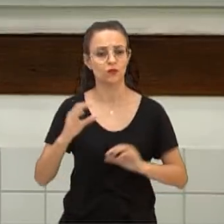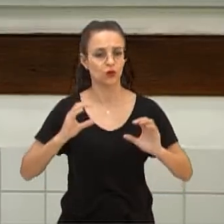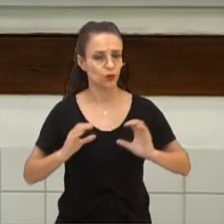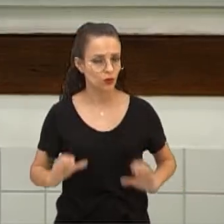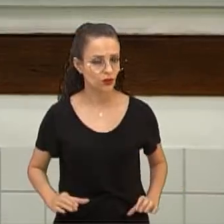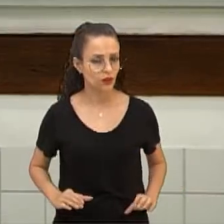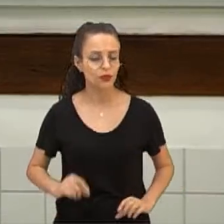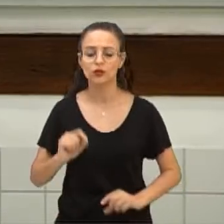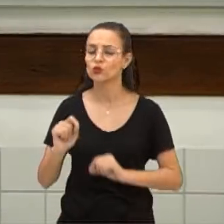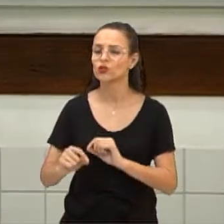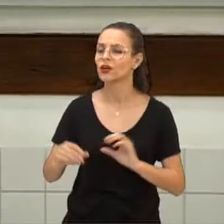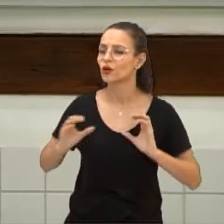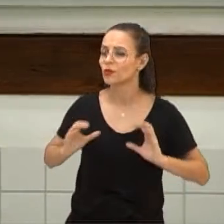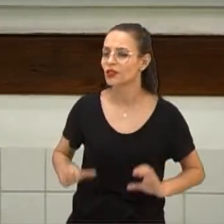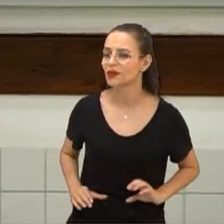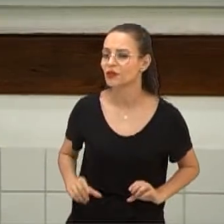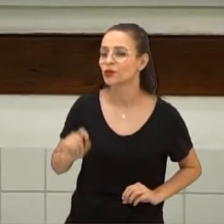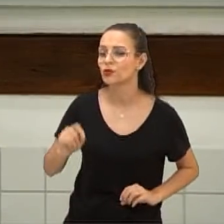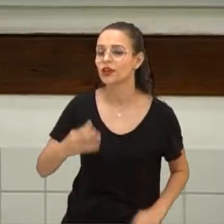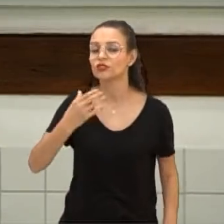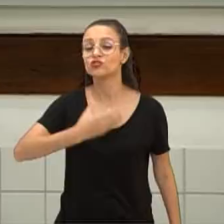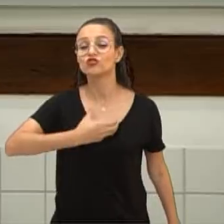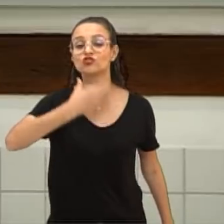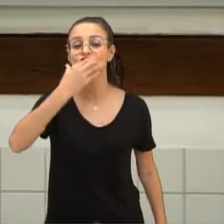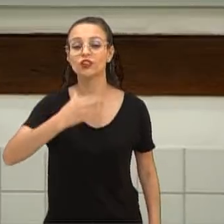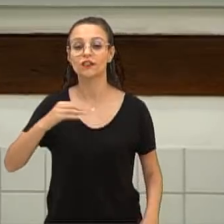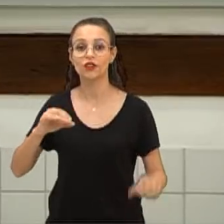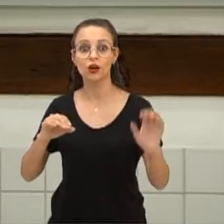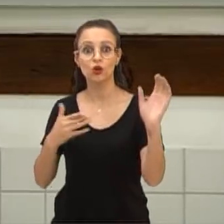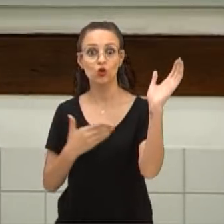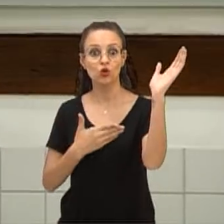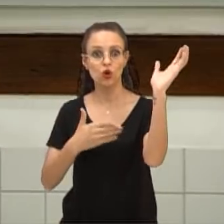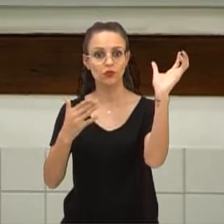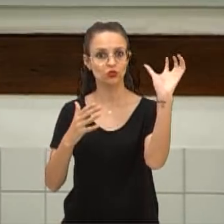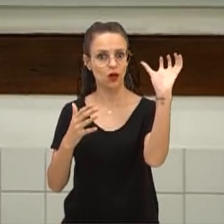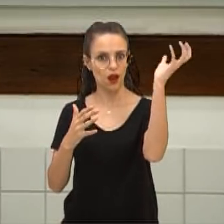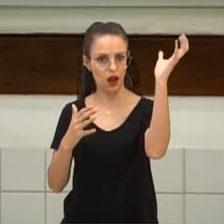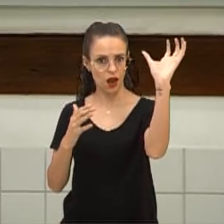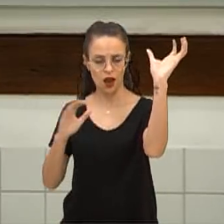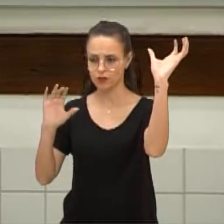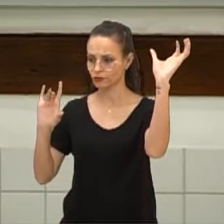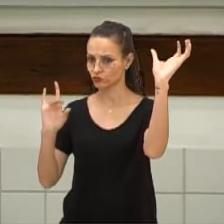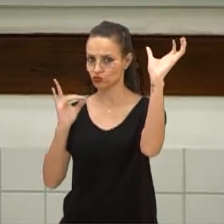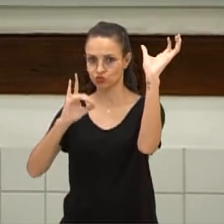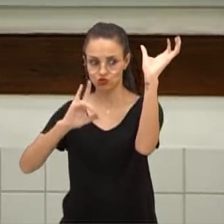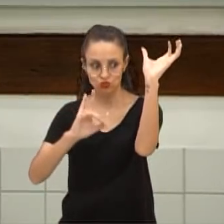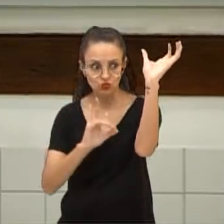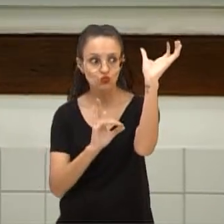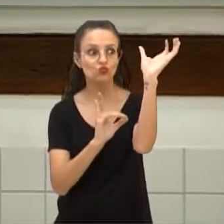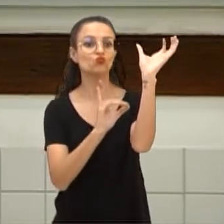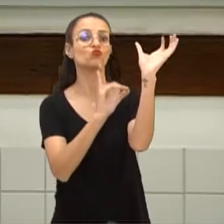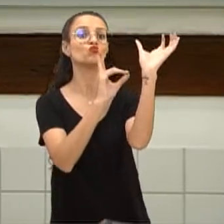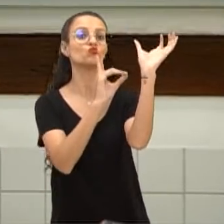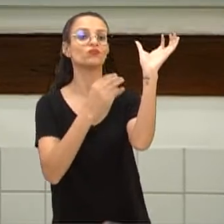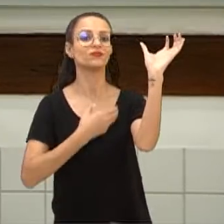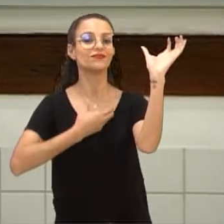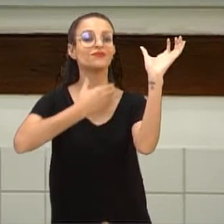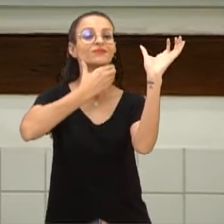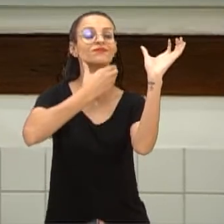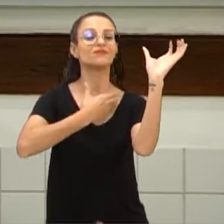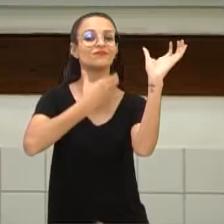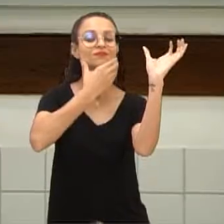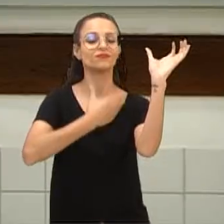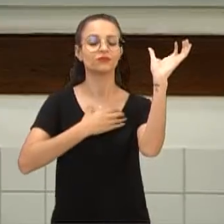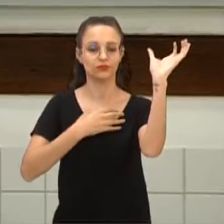nas girafas. Qual que era esse comportamento? Elas passaram a esticar o pescoço para poder pegar as folhas maiores. Ao esticarem